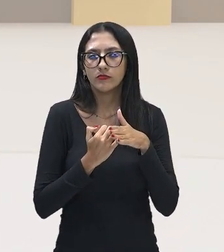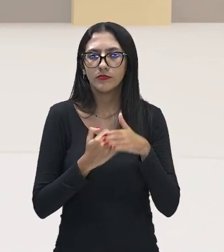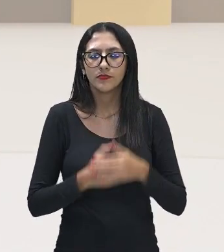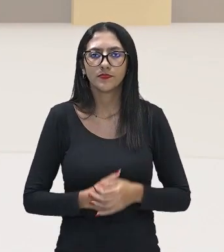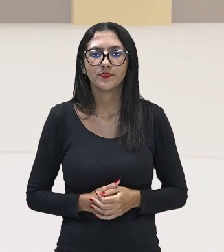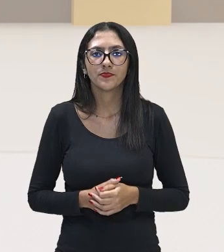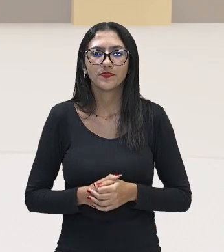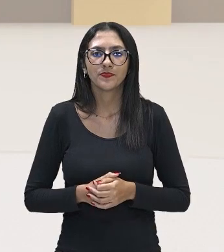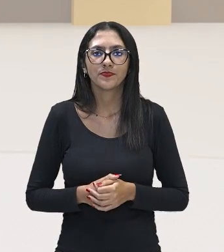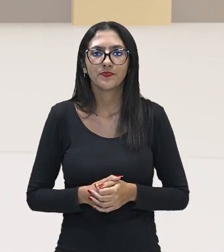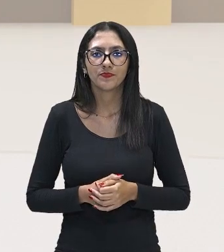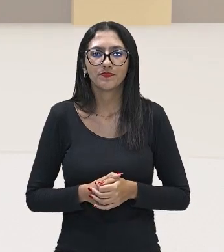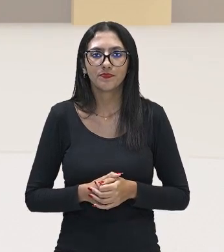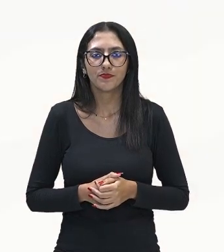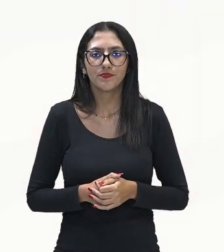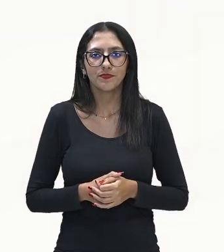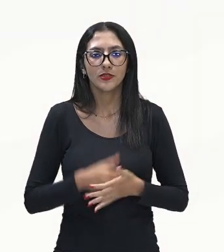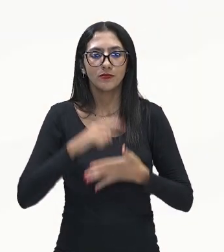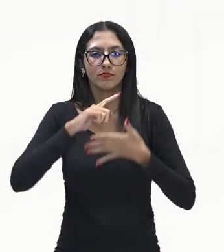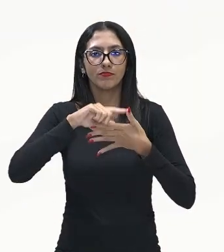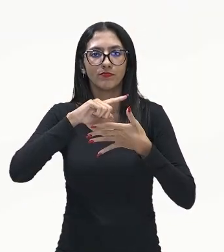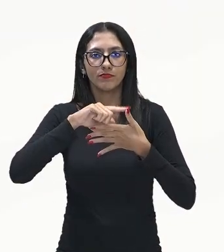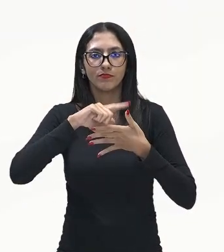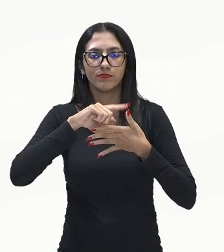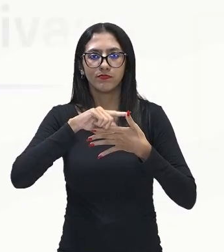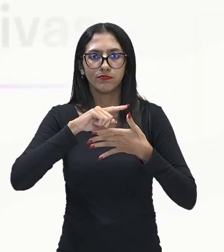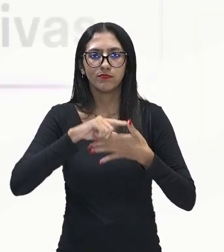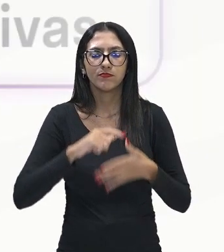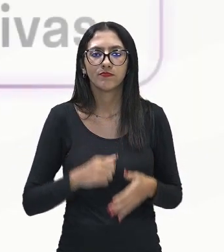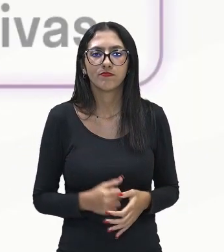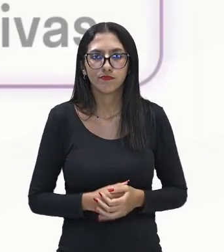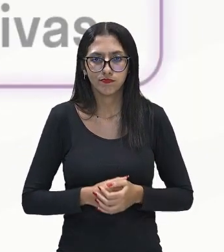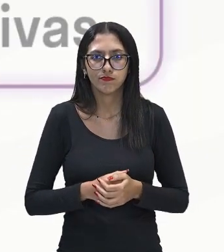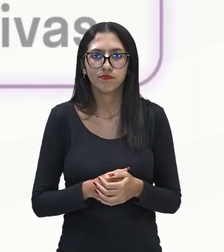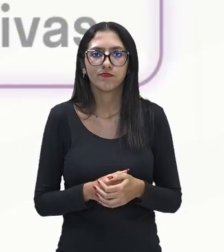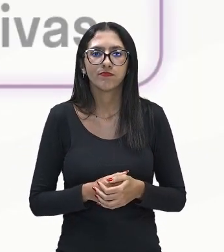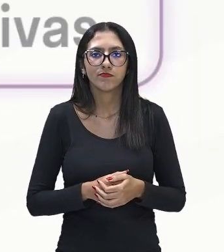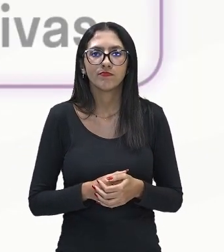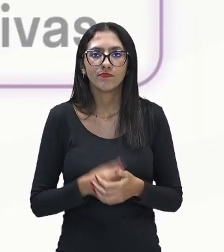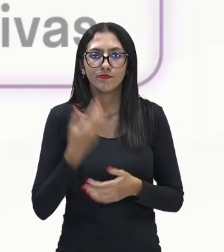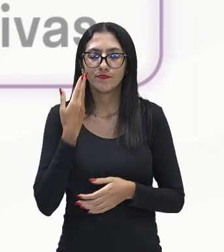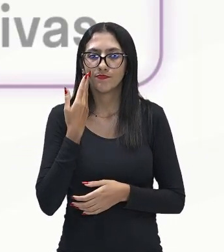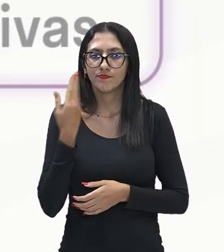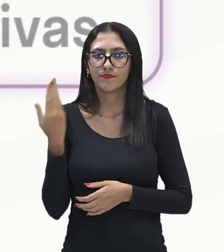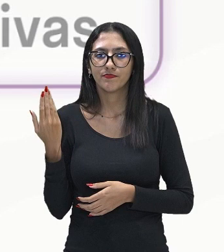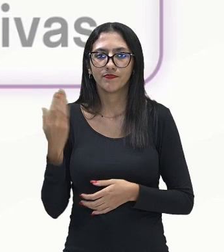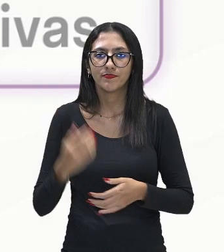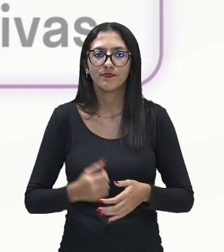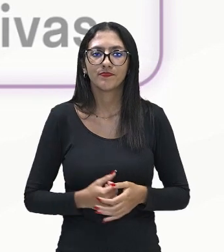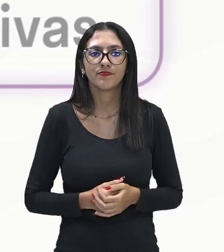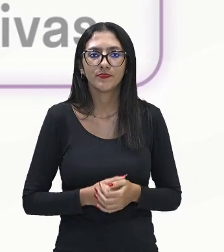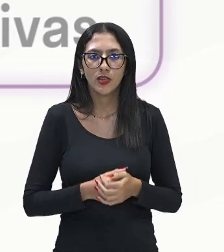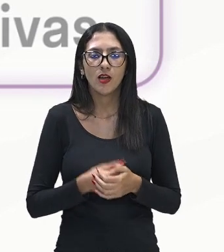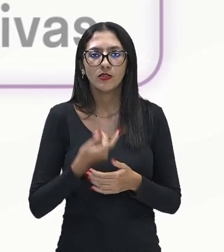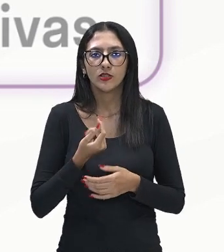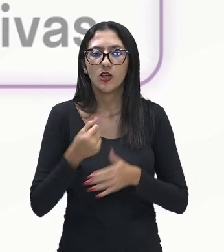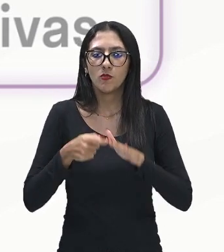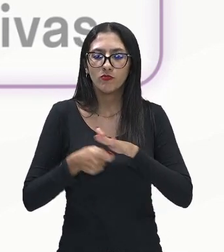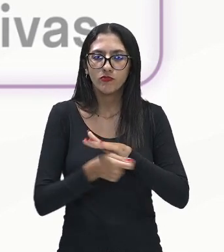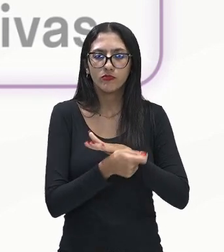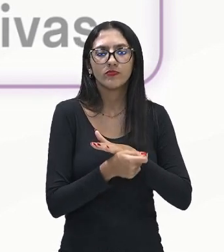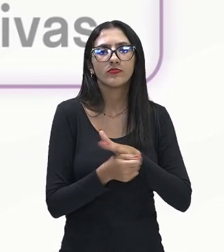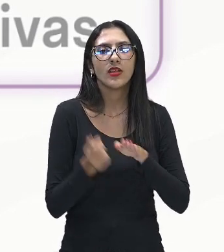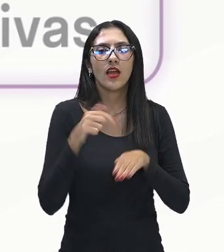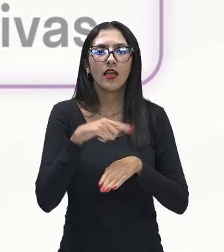E aí, o nosso último investimento são ações de valor. As ações de valor se destacam, empresas